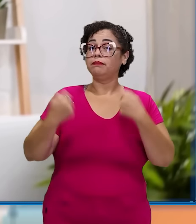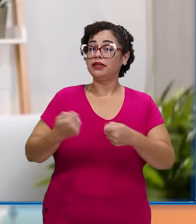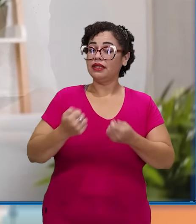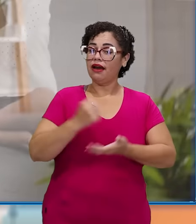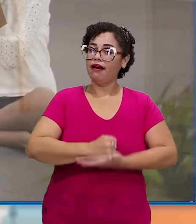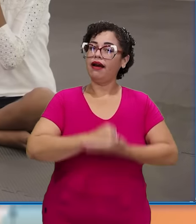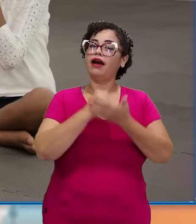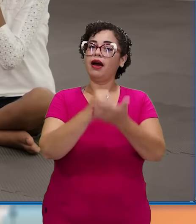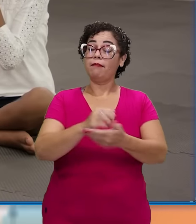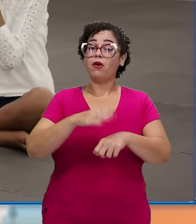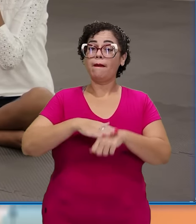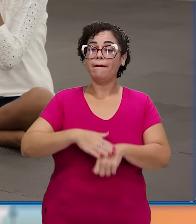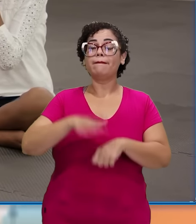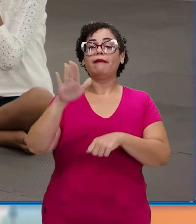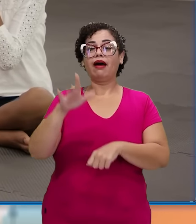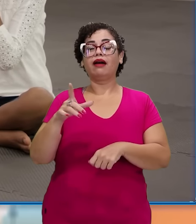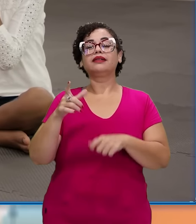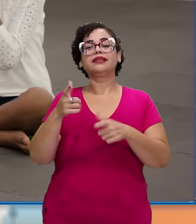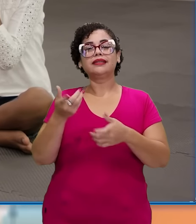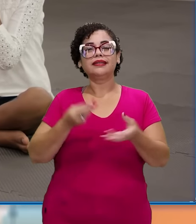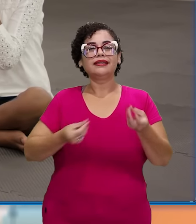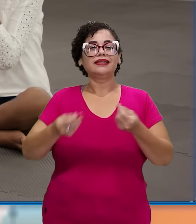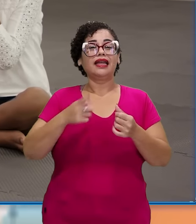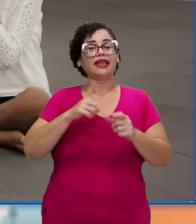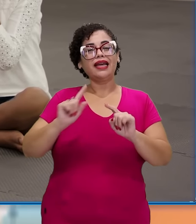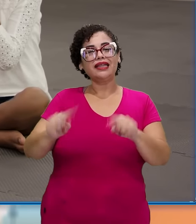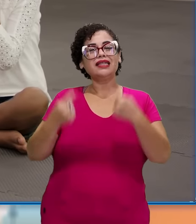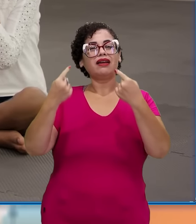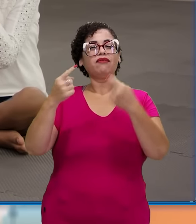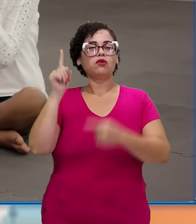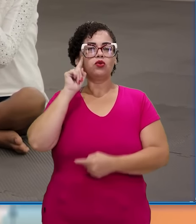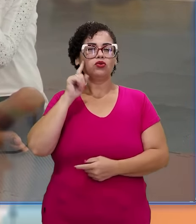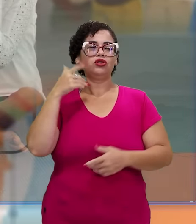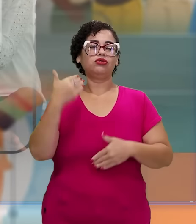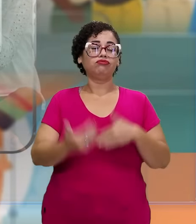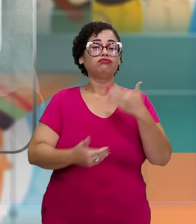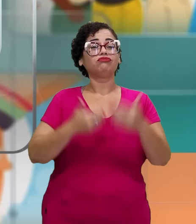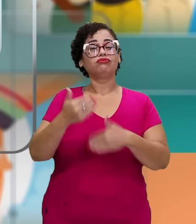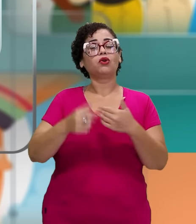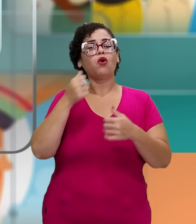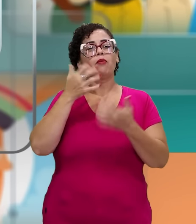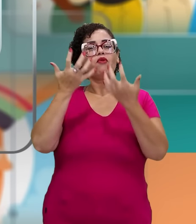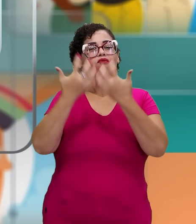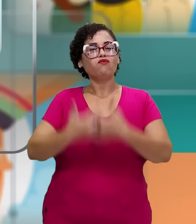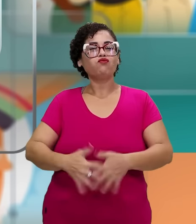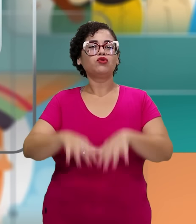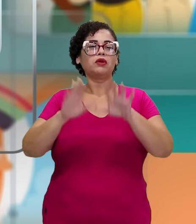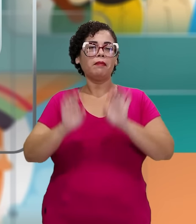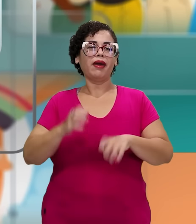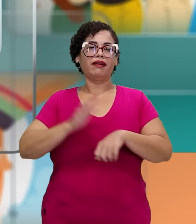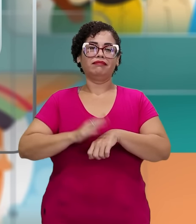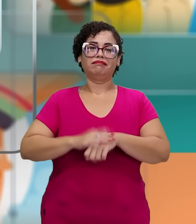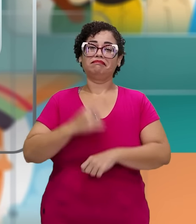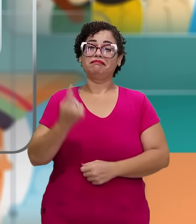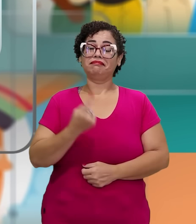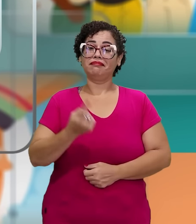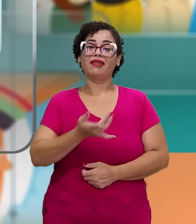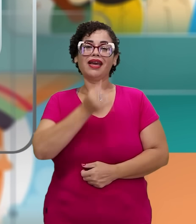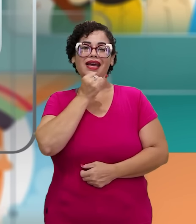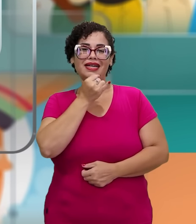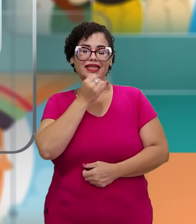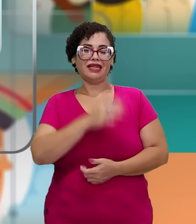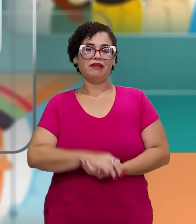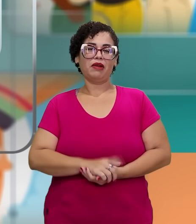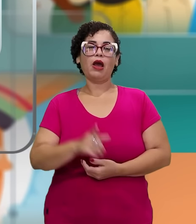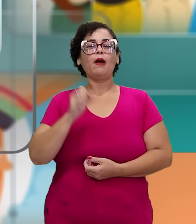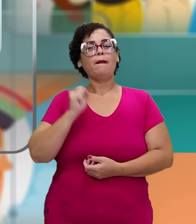substancial para lidar com os desafios do dia a dia e para funcionar de forma independente exemplos podem